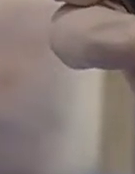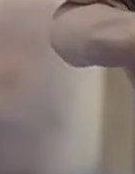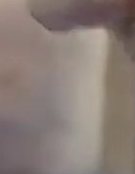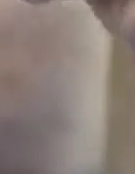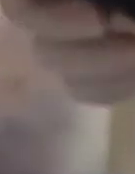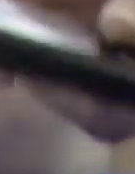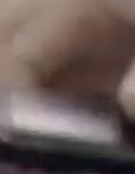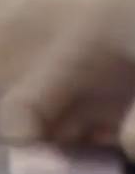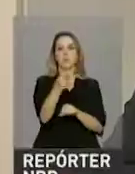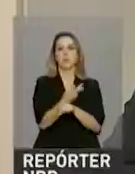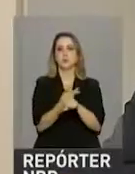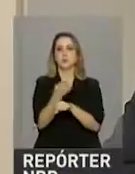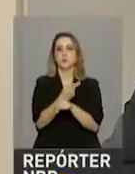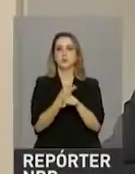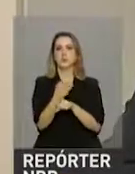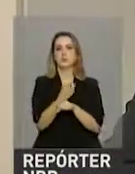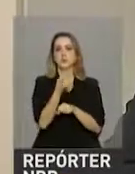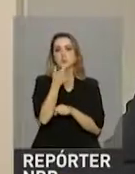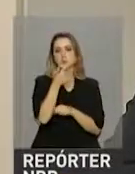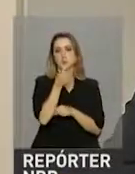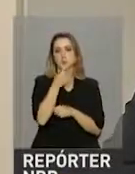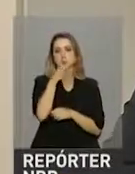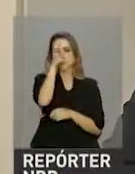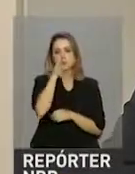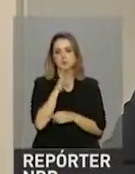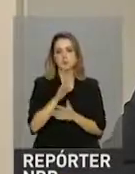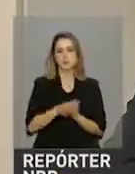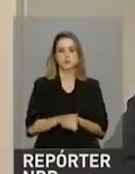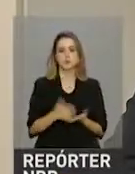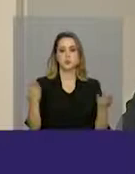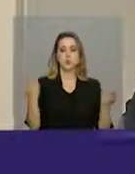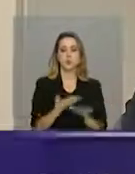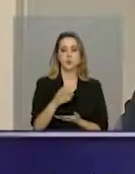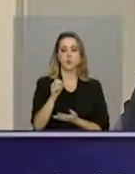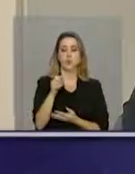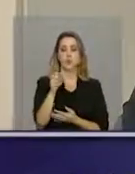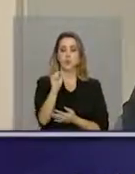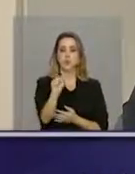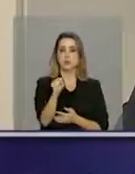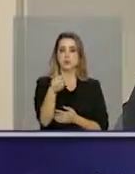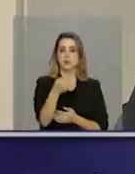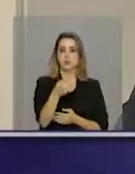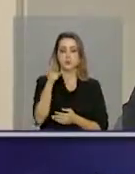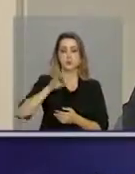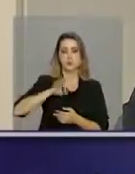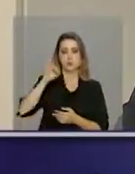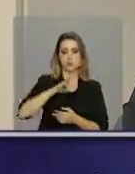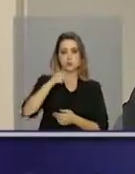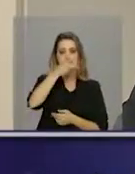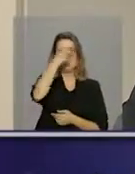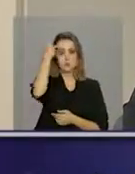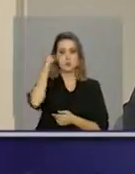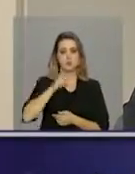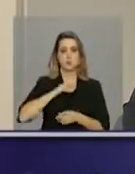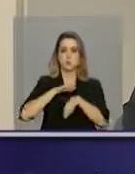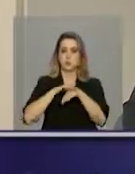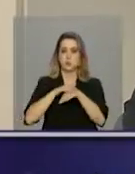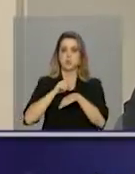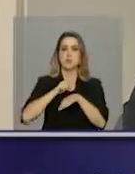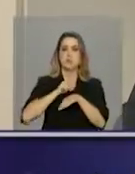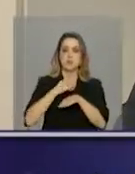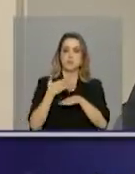adquirir a doença cuja em torno de 87 por cento das pessoas têm diabetes elas têm acesso